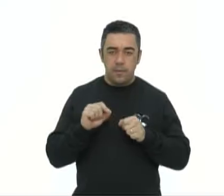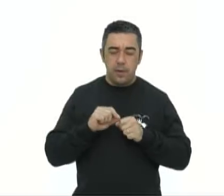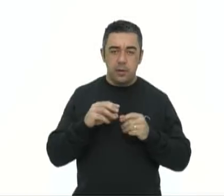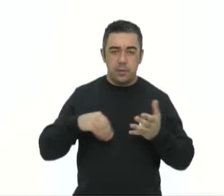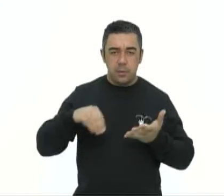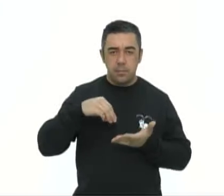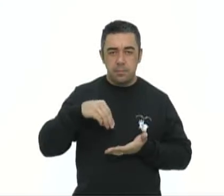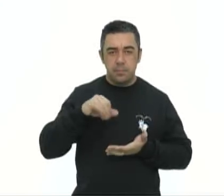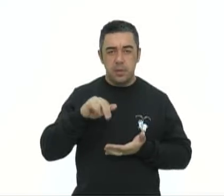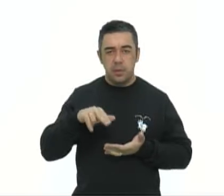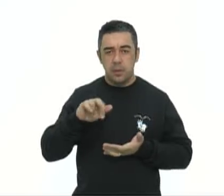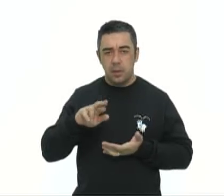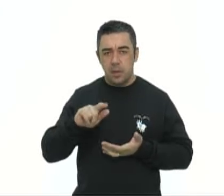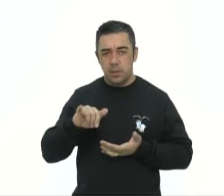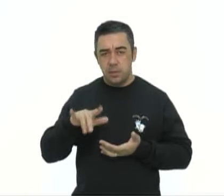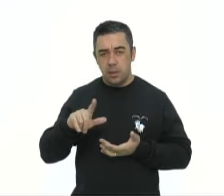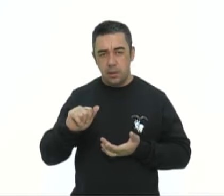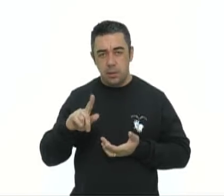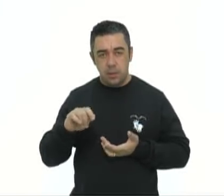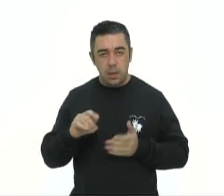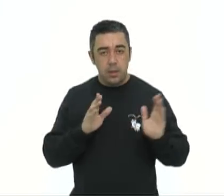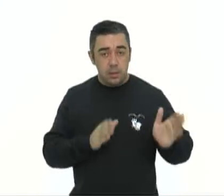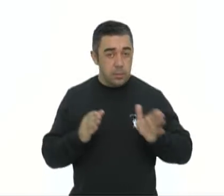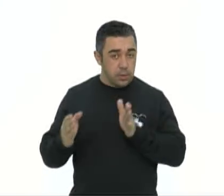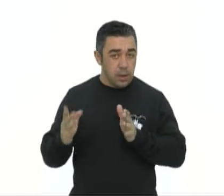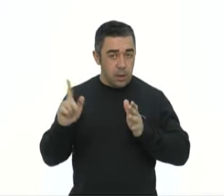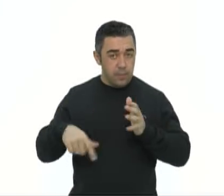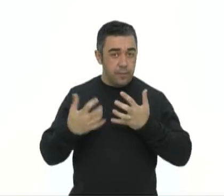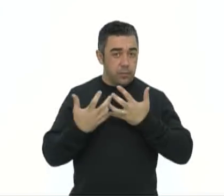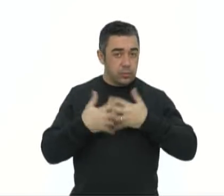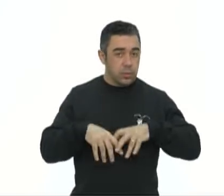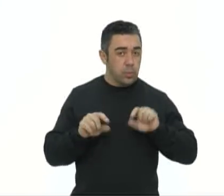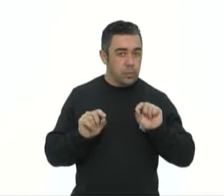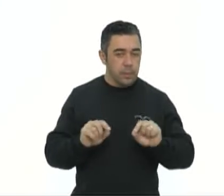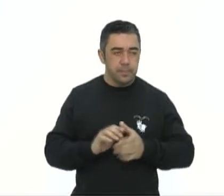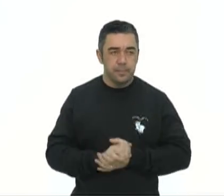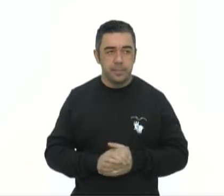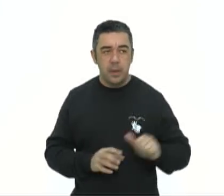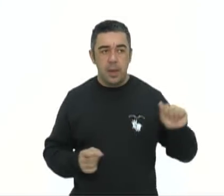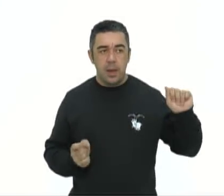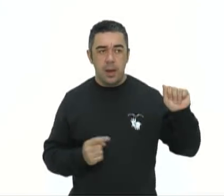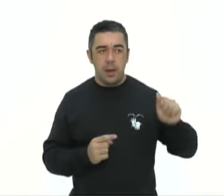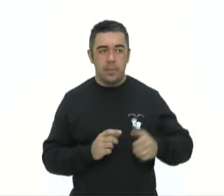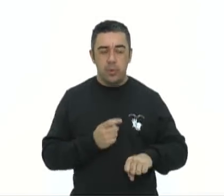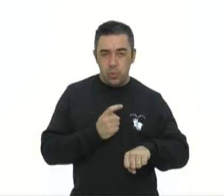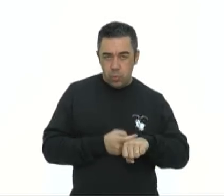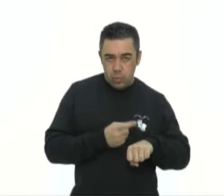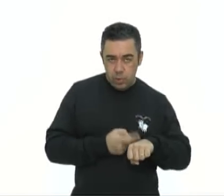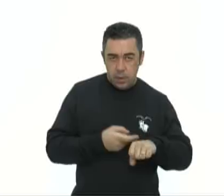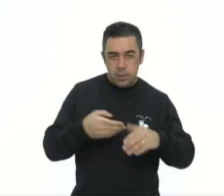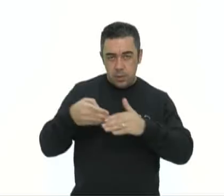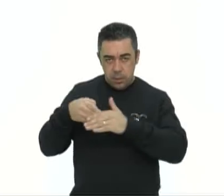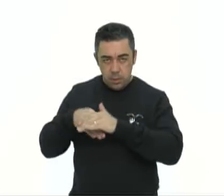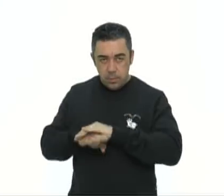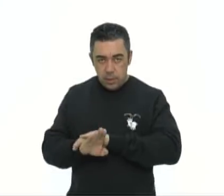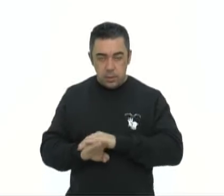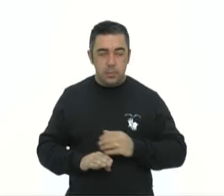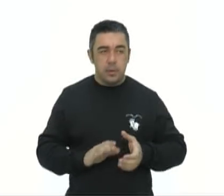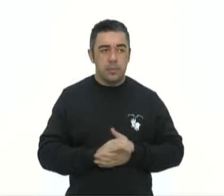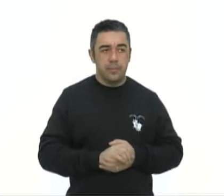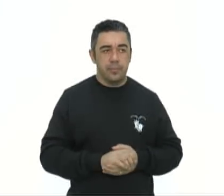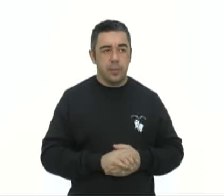se caracterizam, respectivamente, pelas funções de letra A, dureza e